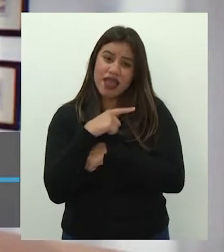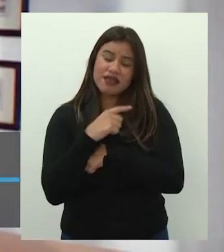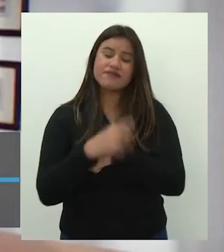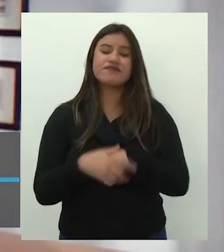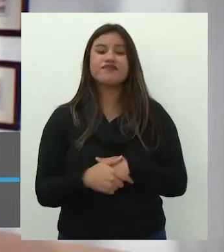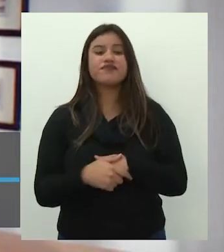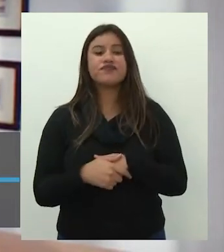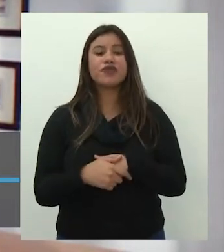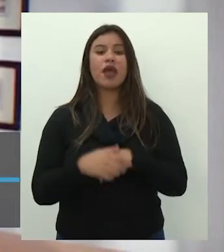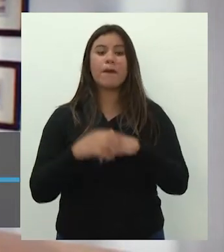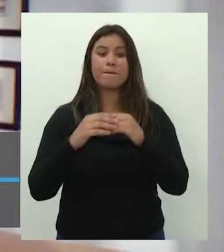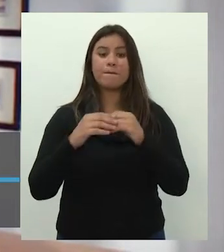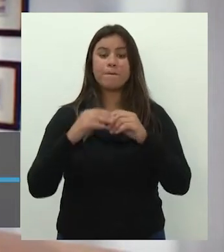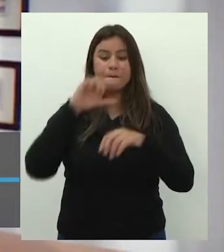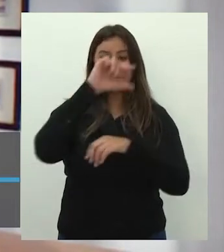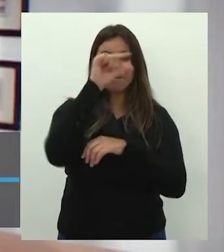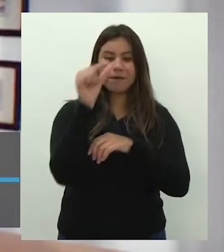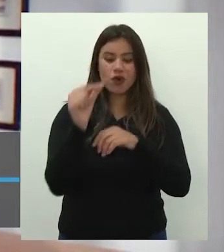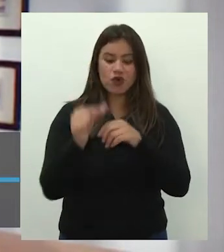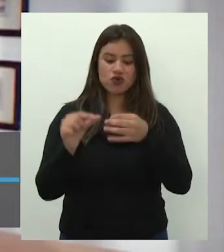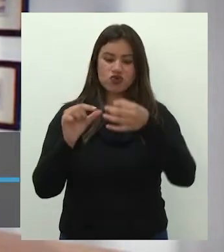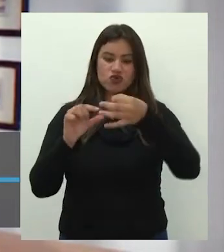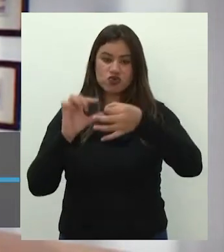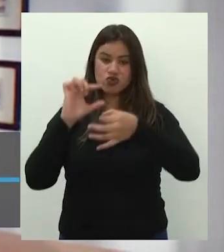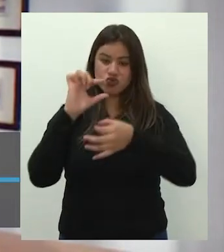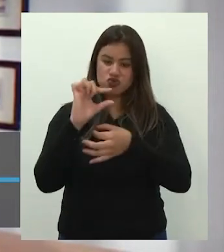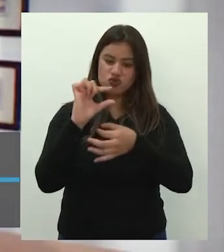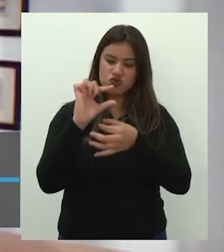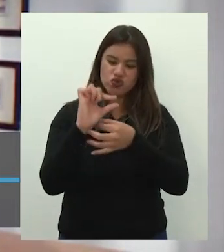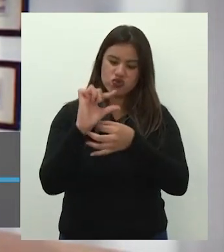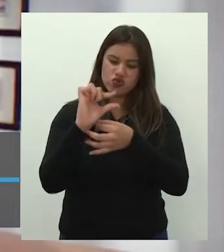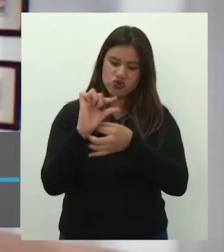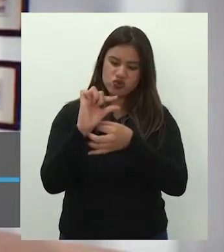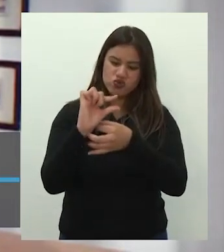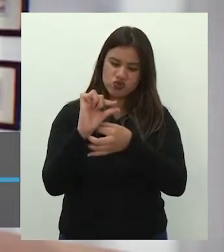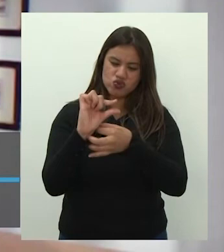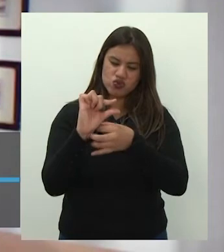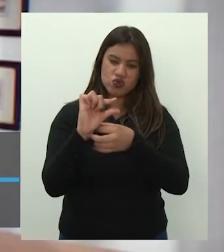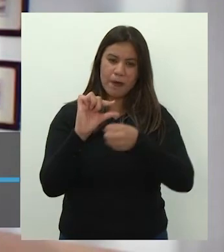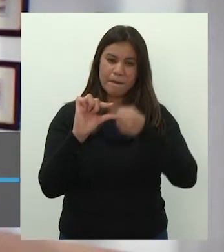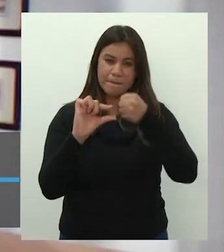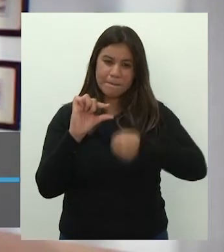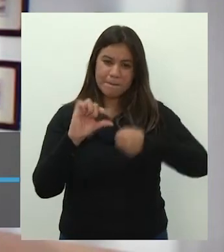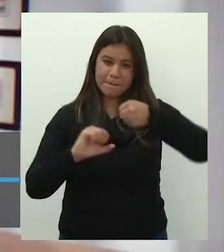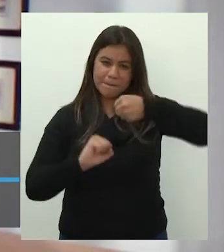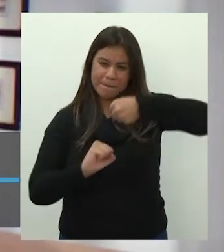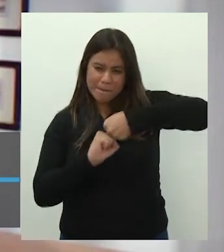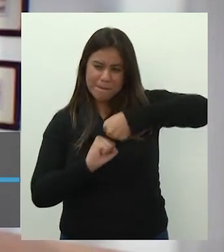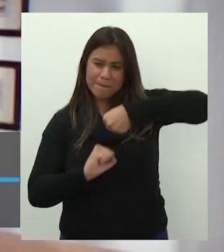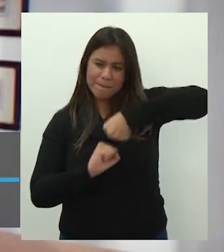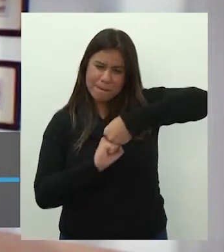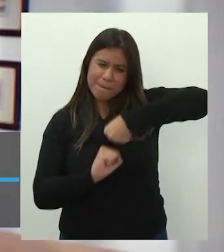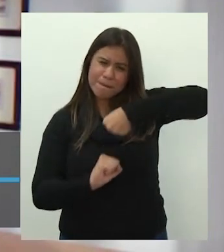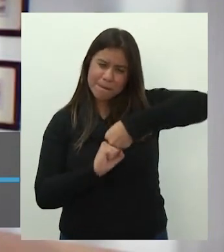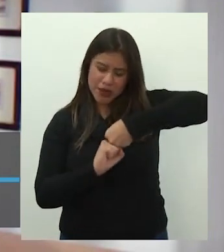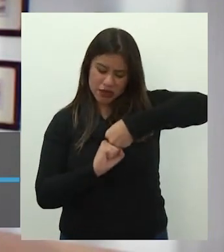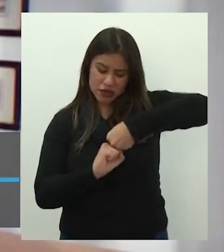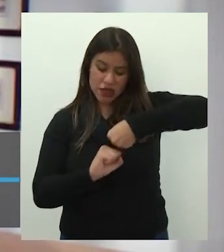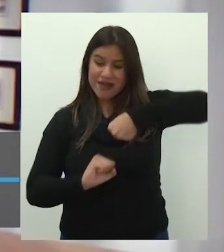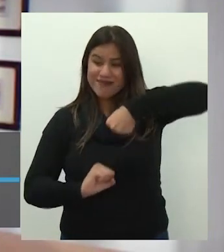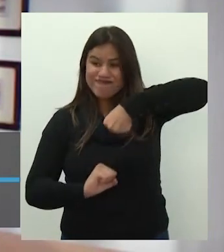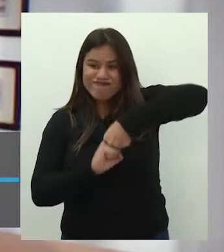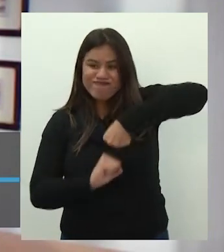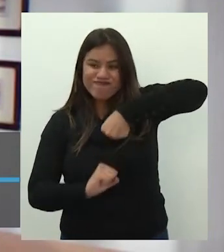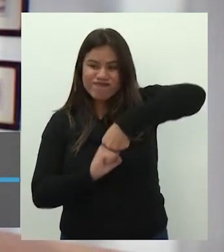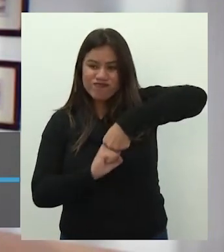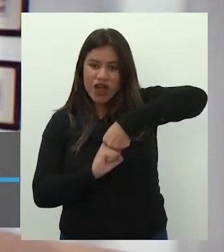provocando um achatamento e, às vezes, uma compressão nervosa. É a compressão nervosa que dói, não